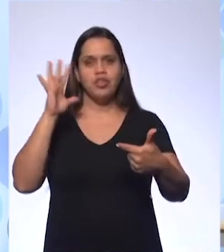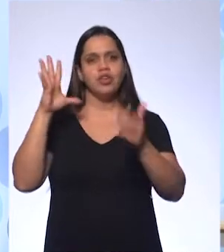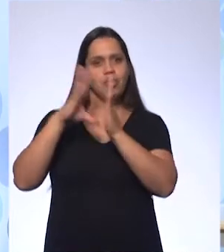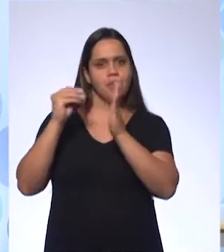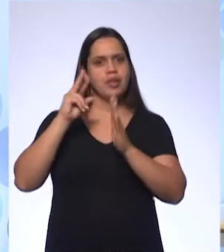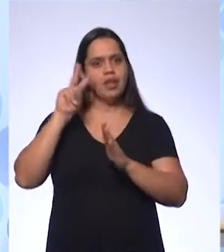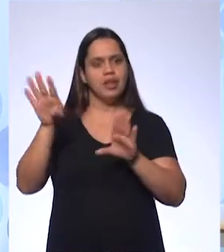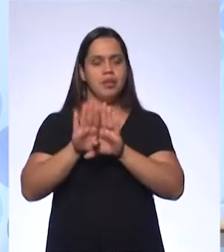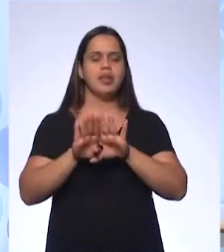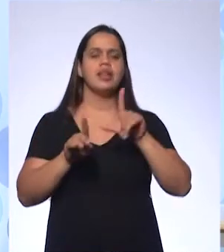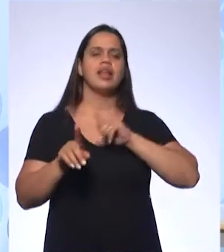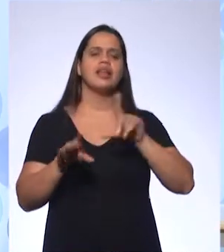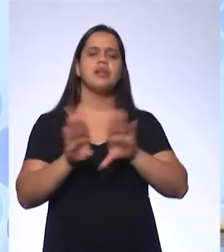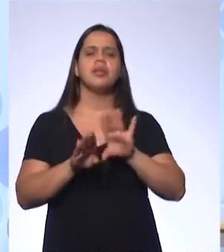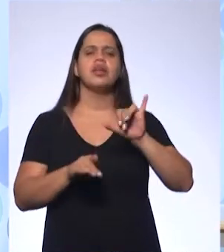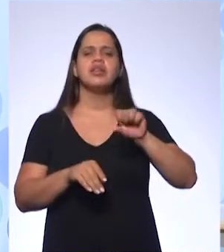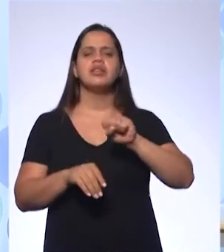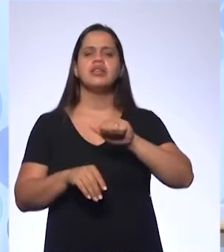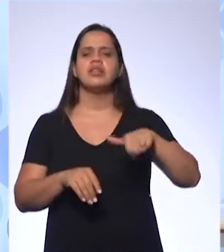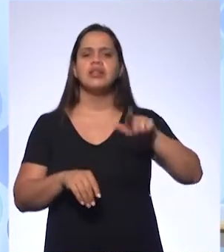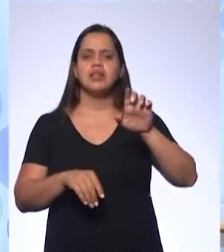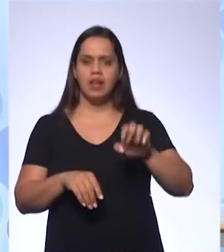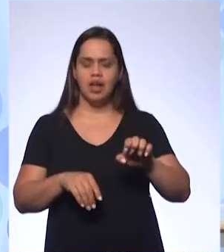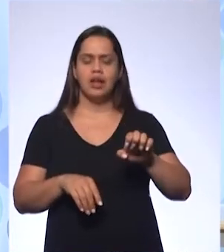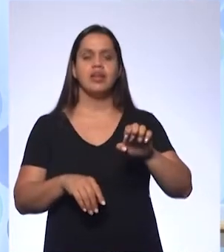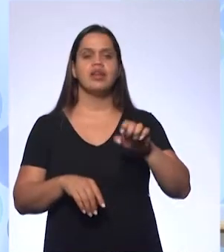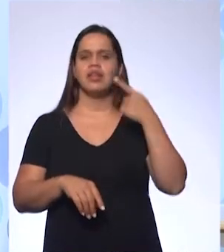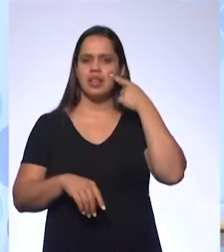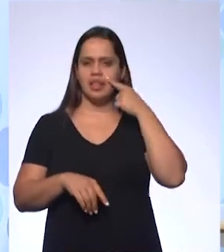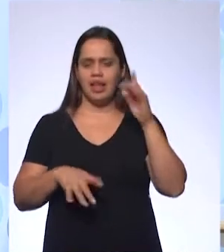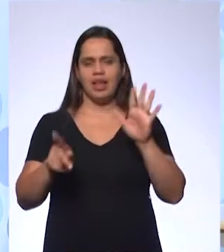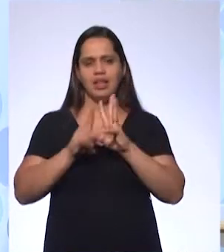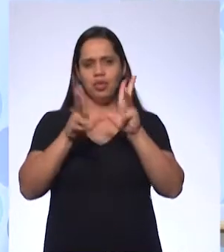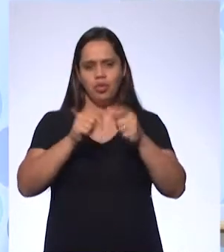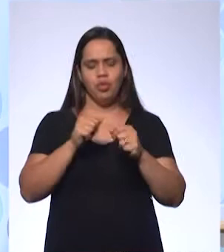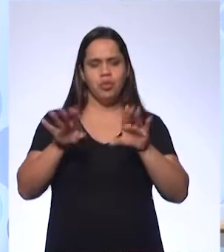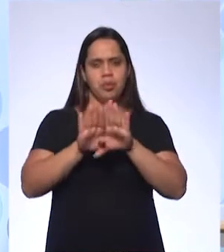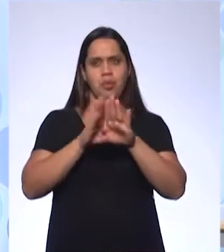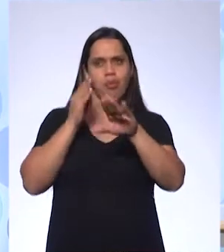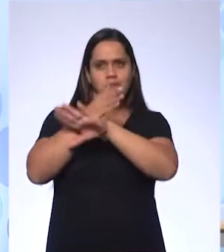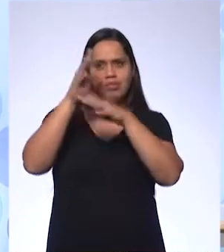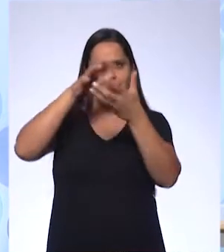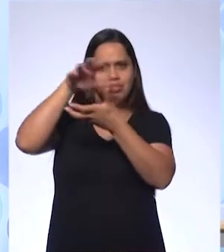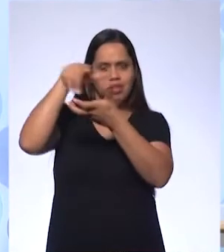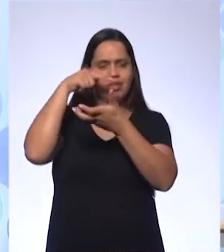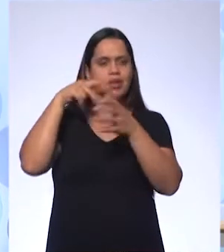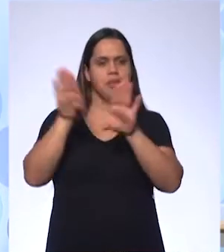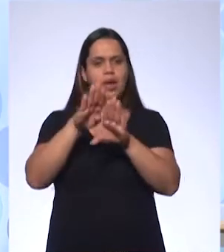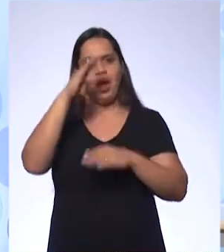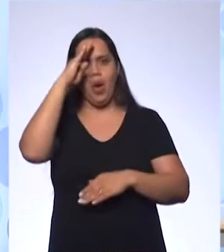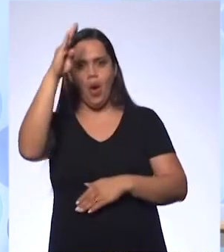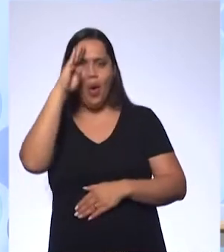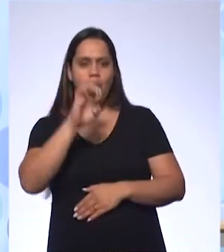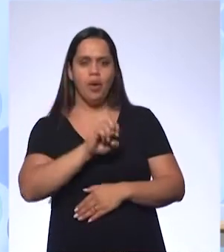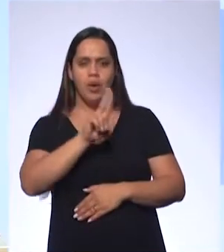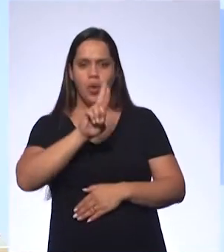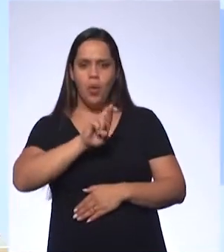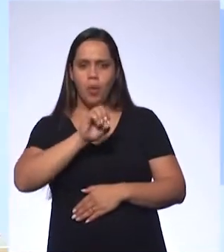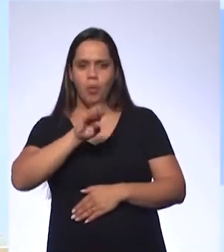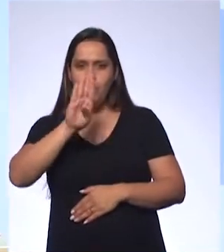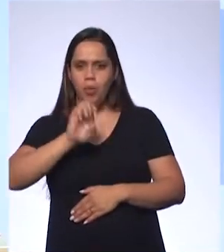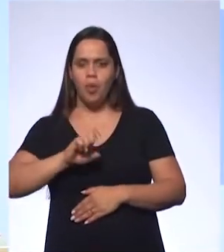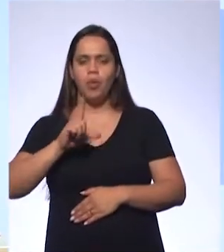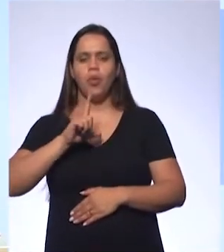o Isaac Asimov, né? Sim. Com Eram os Deuses Astronautas, né? Toda essa questão de invasões alienígenas, Robô, né? tem várias coisinhas. Pois